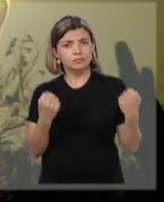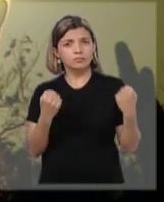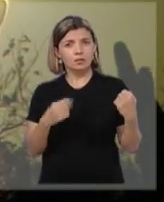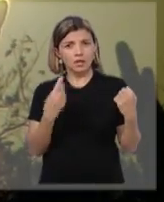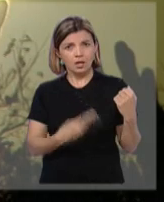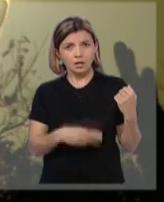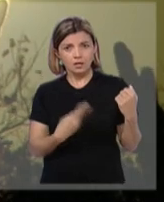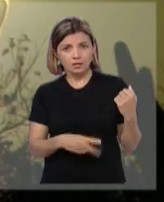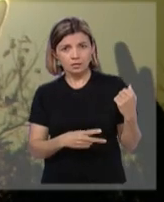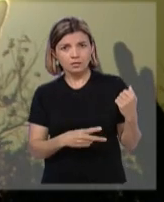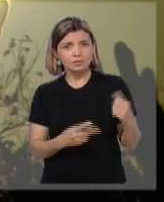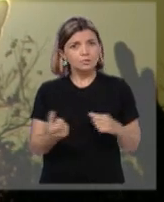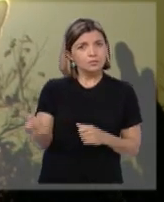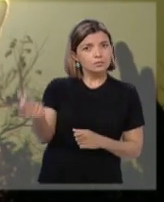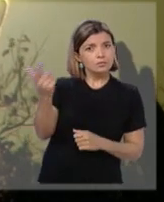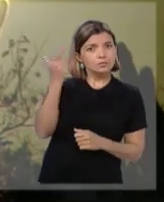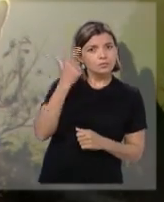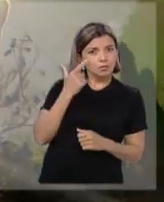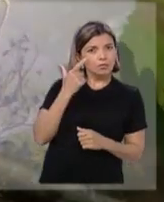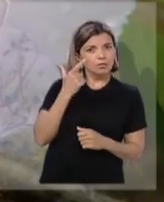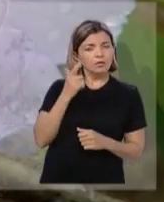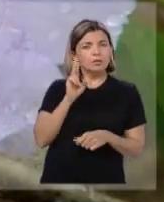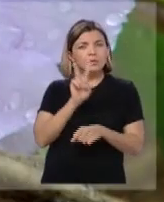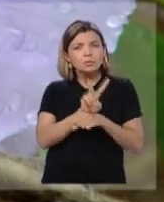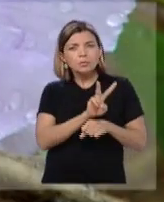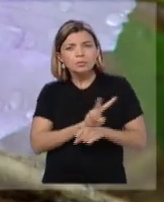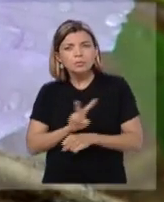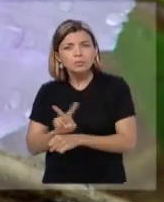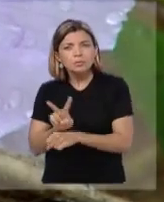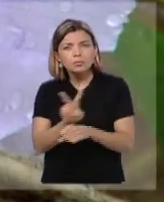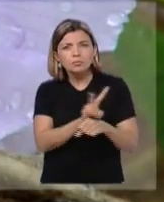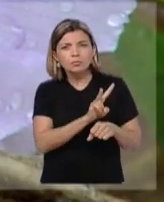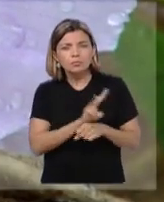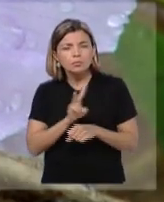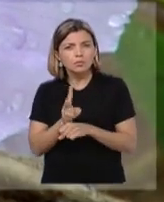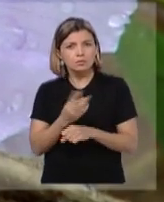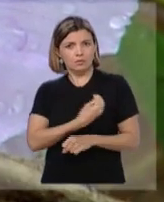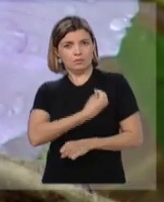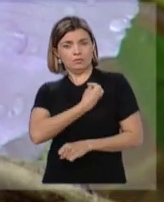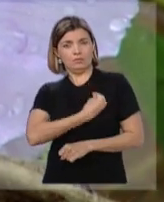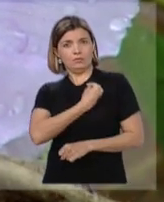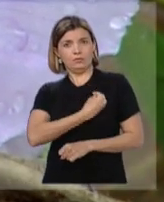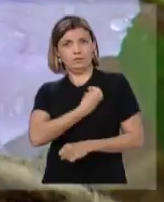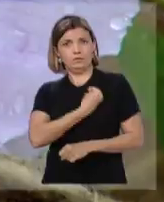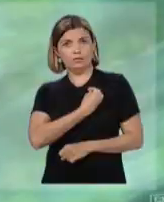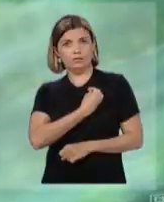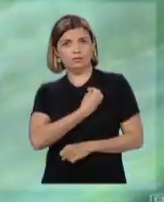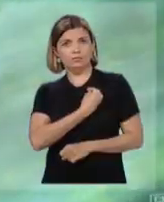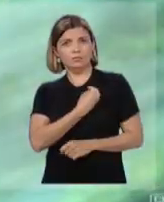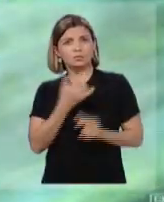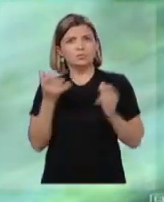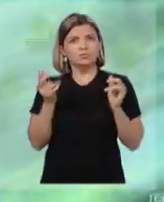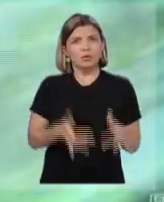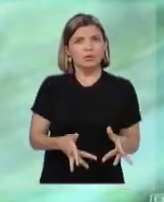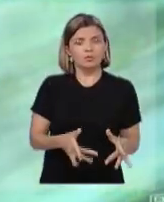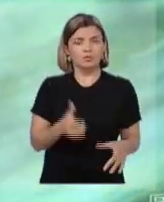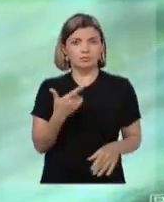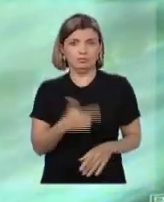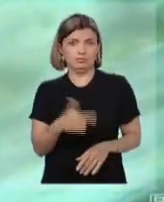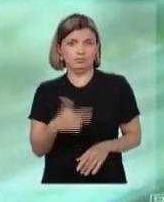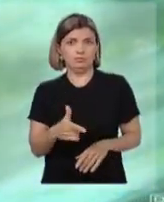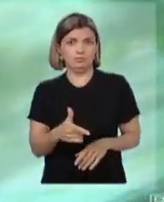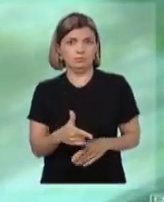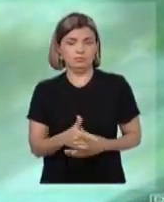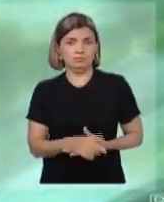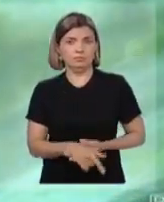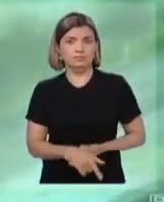Parte da energia que os produtores obtêm do Sol é gasta na manutenção de seus processos vitais e não se torna disponível para